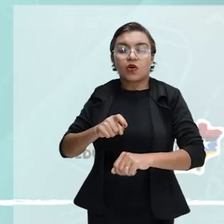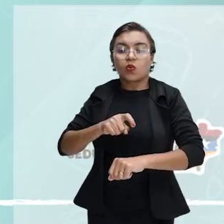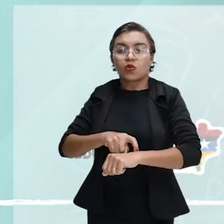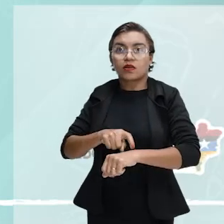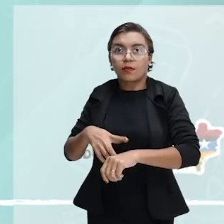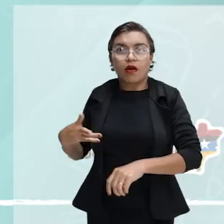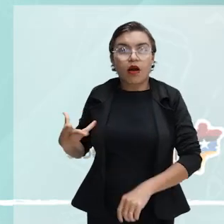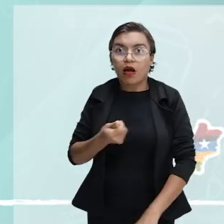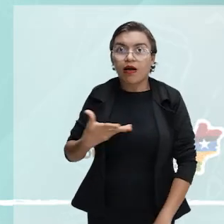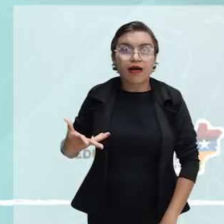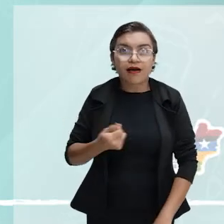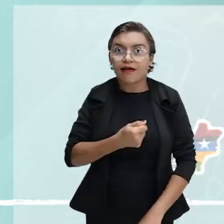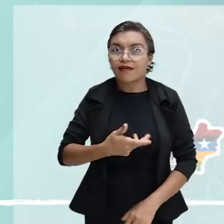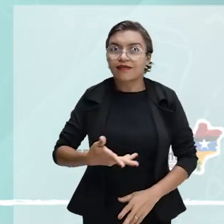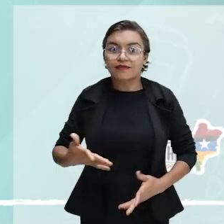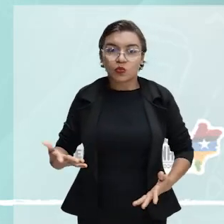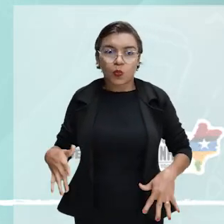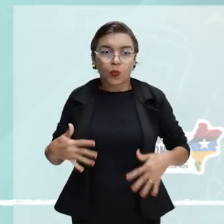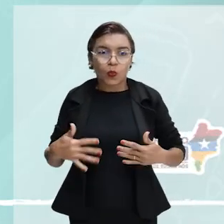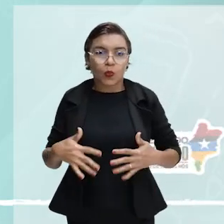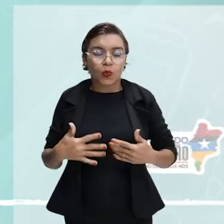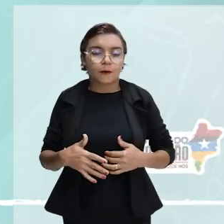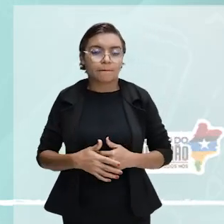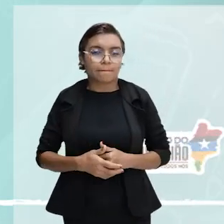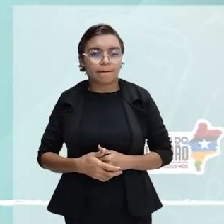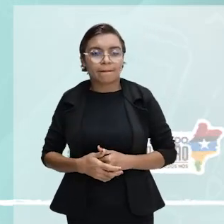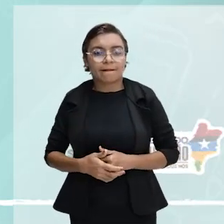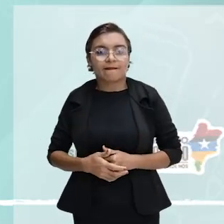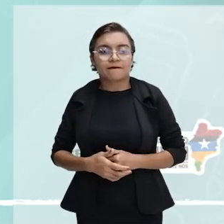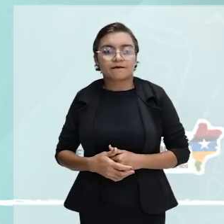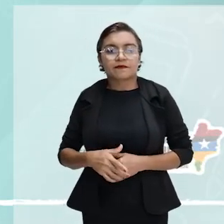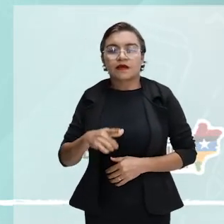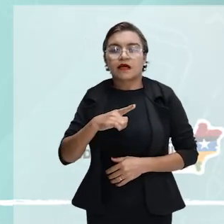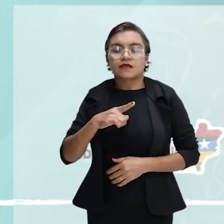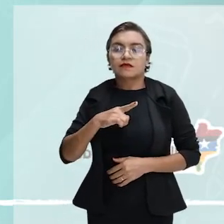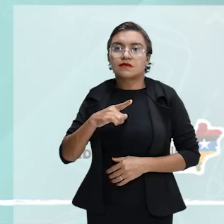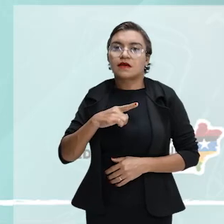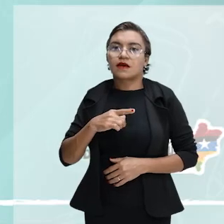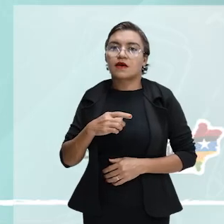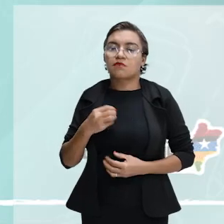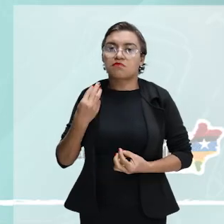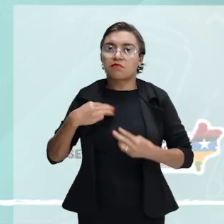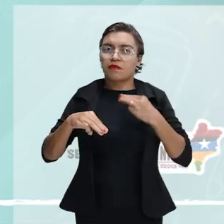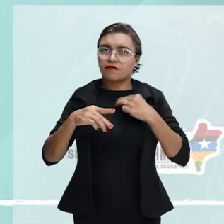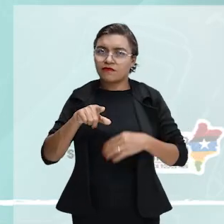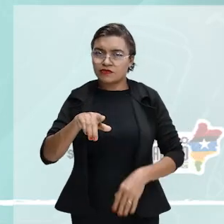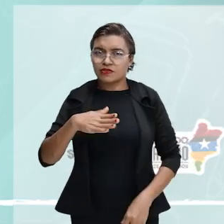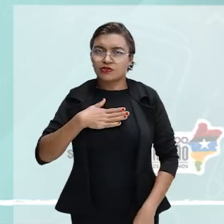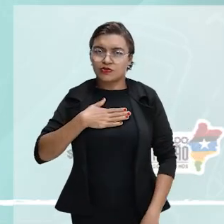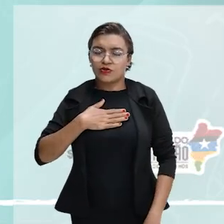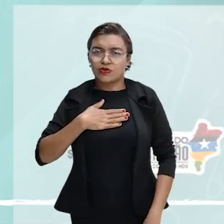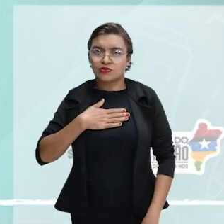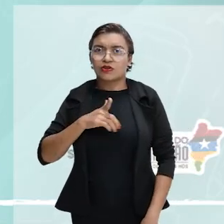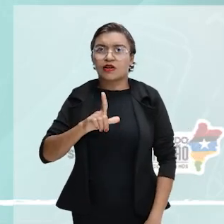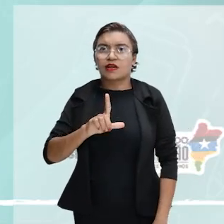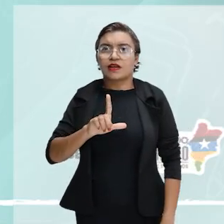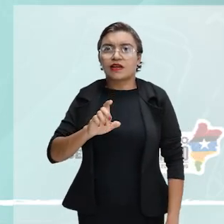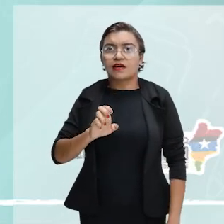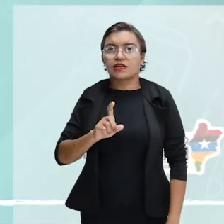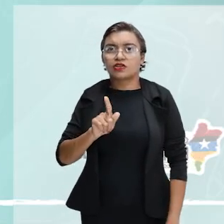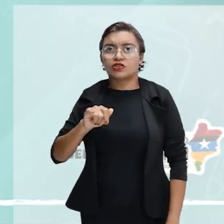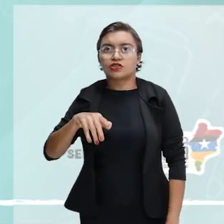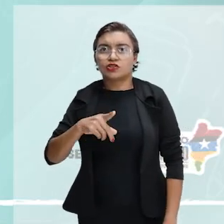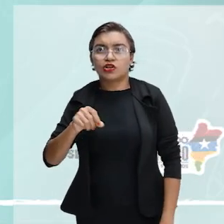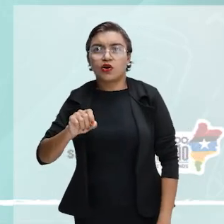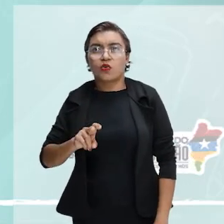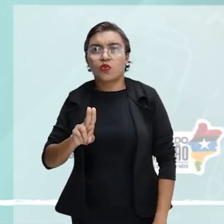do tempo, né? E aí, uma letra de música. Gente, vocês gostam de Legião Urbana? Eu gosto. O nome dessa música